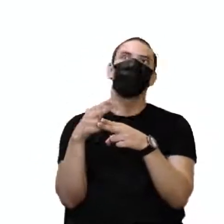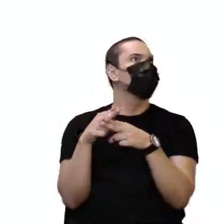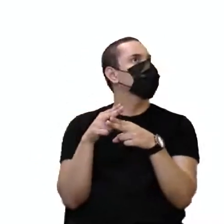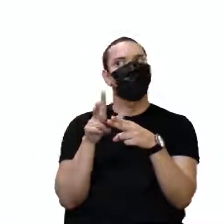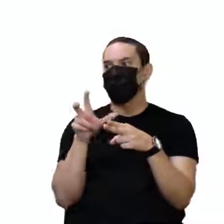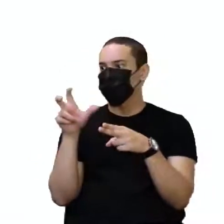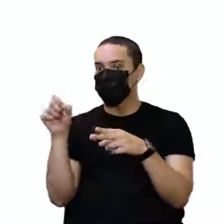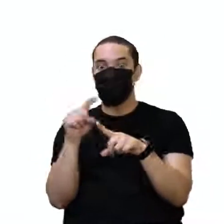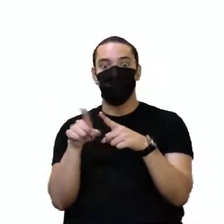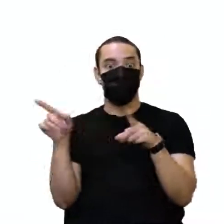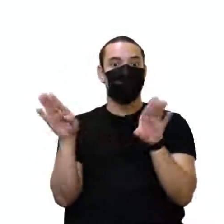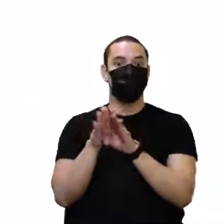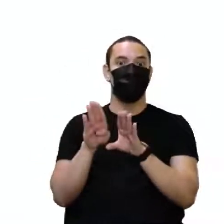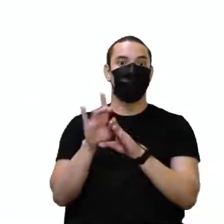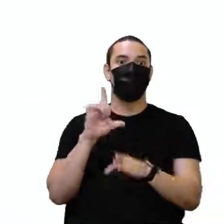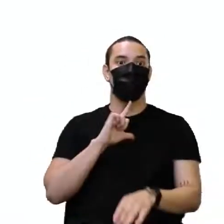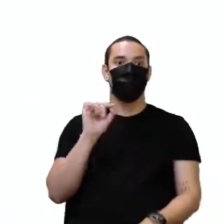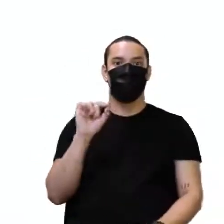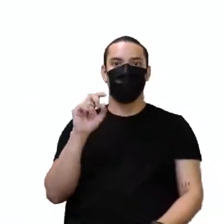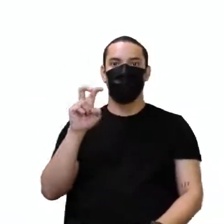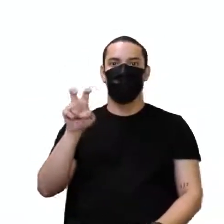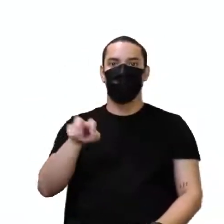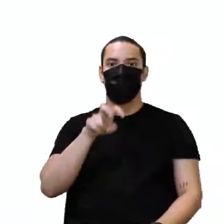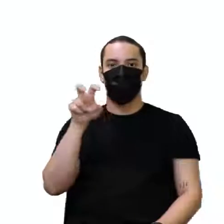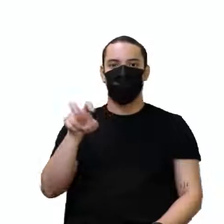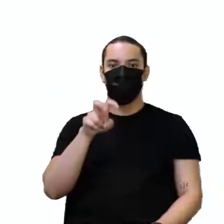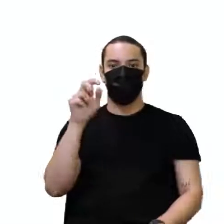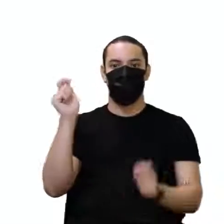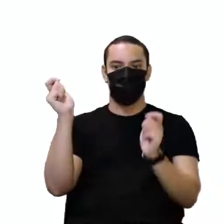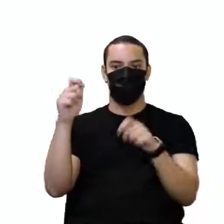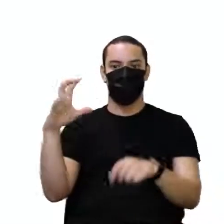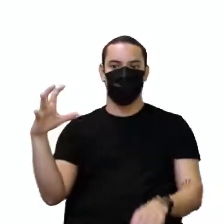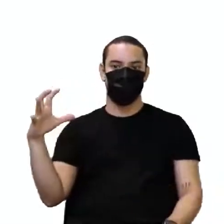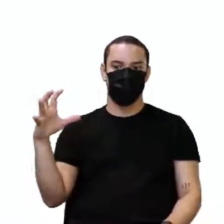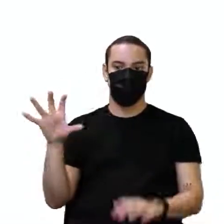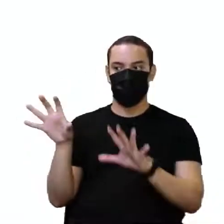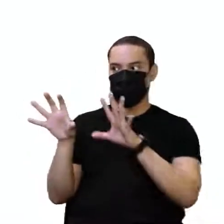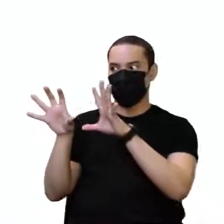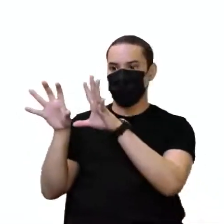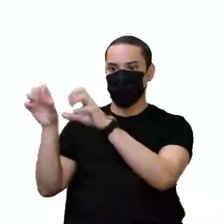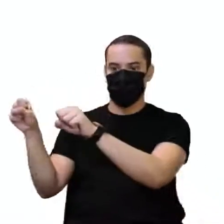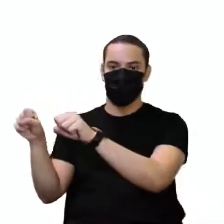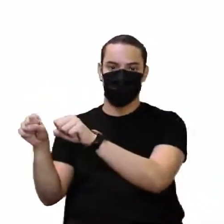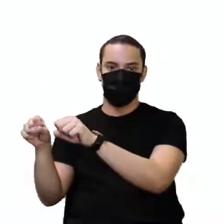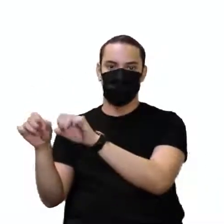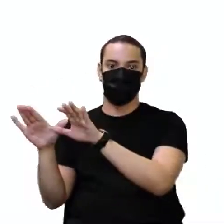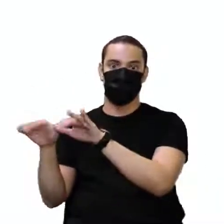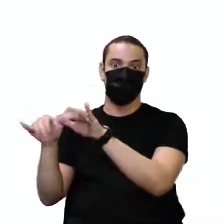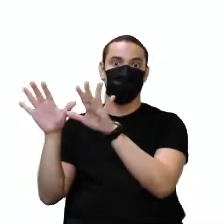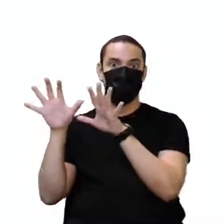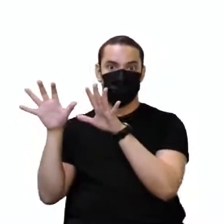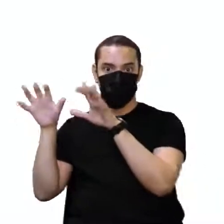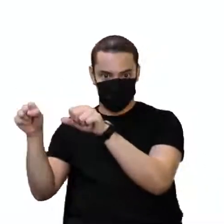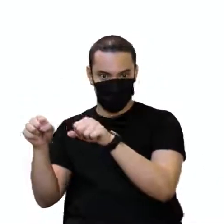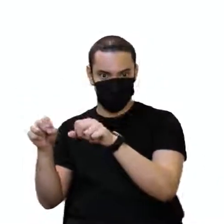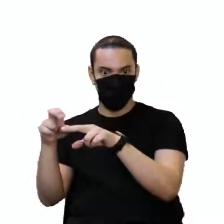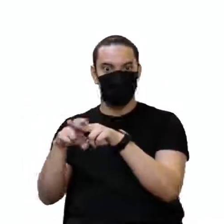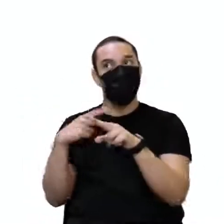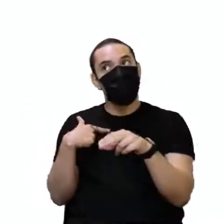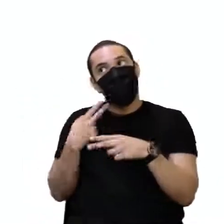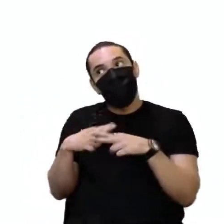também tem predador. As serpentes, né? As aves. Então, ela também está utilizando esse recurso para